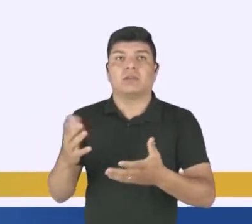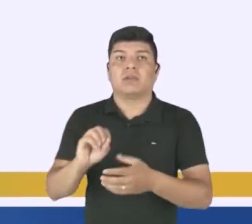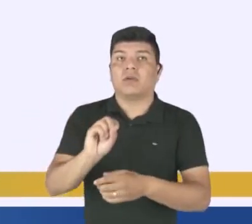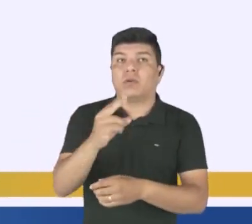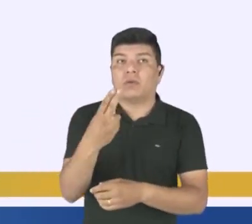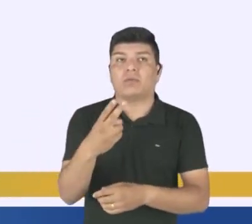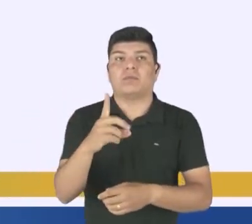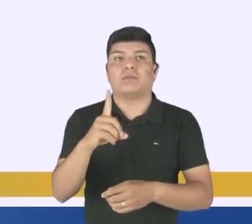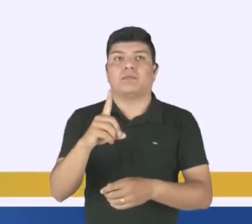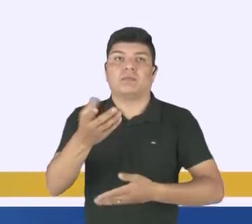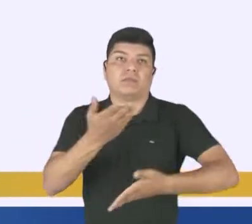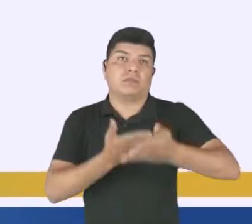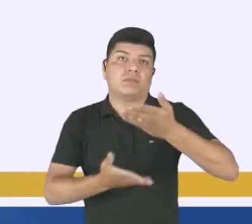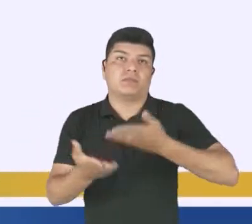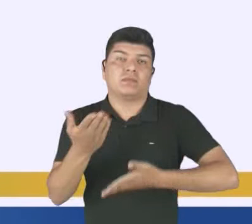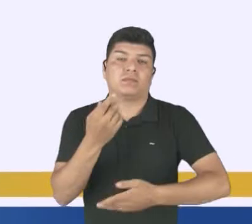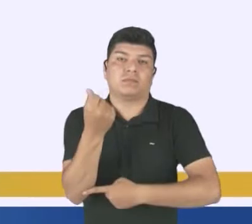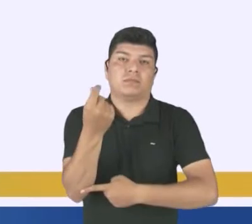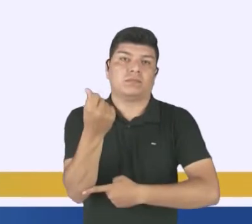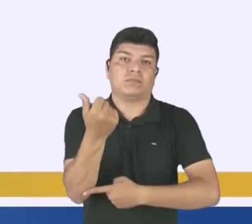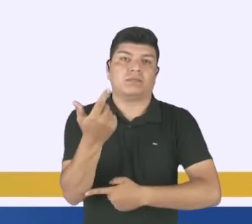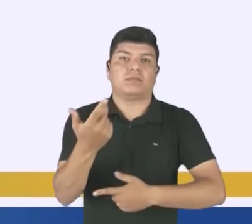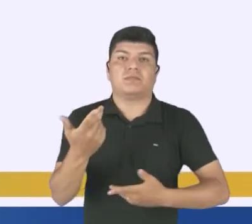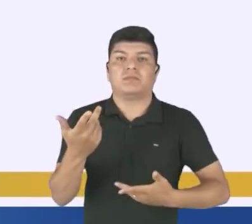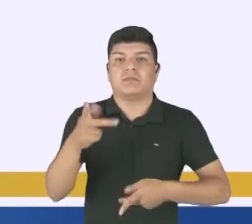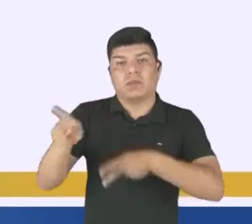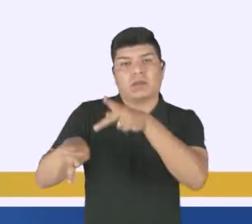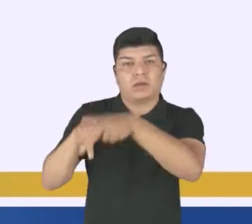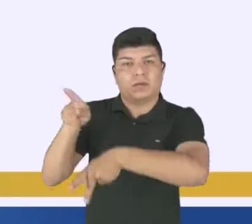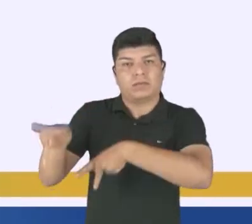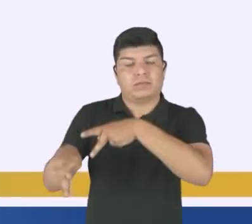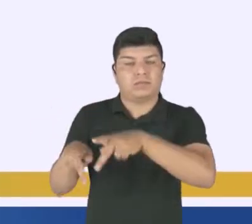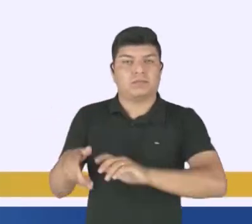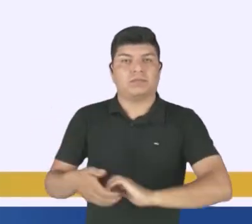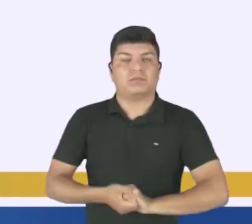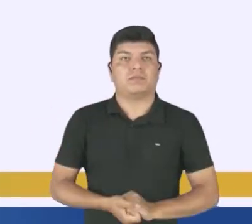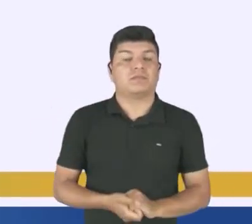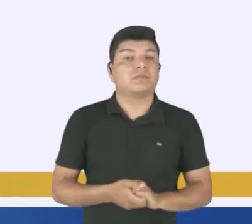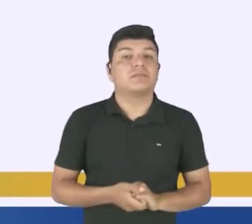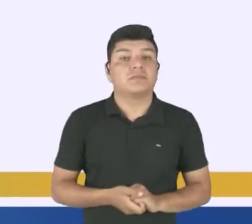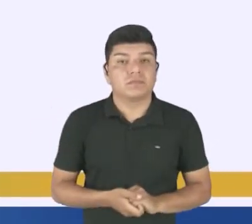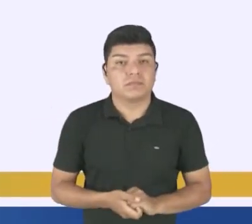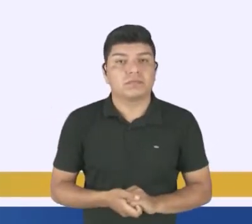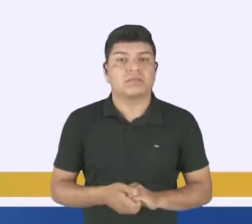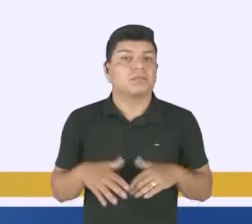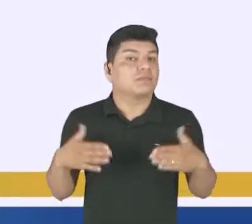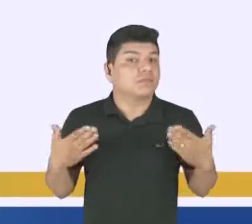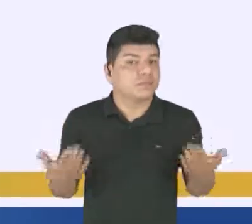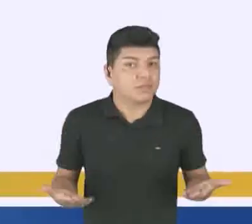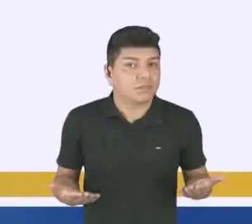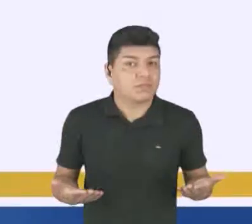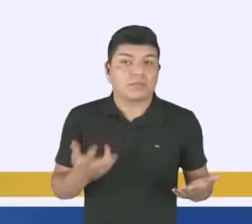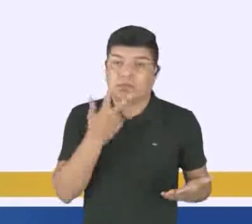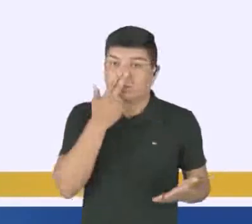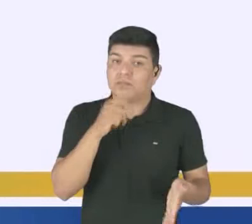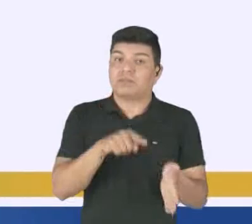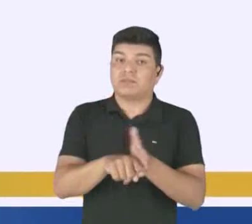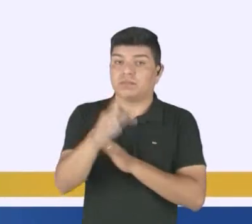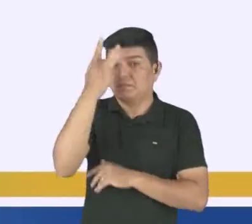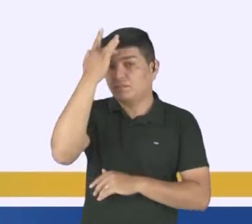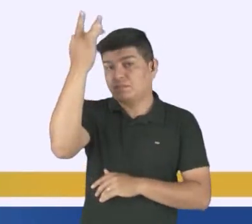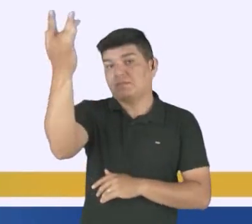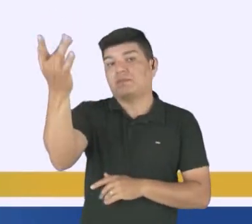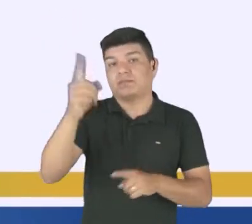na distribuição de renda da população. E aí? Me parece uma questão bem fácil, porque as